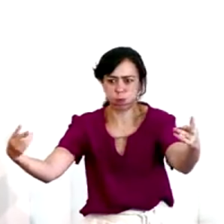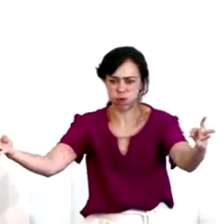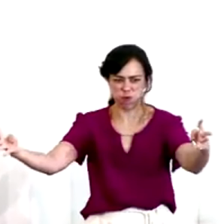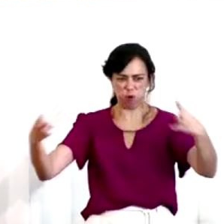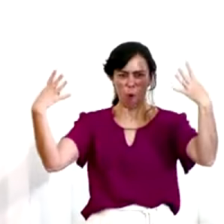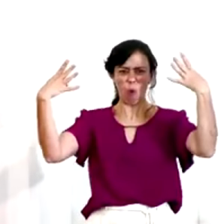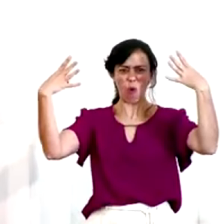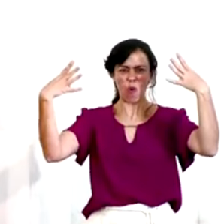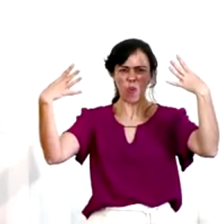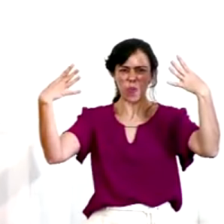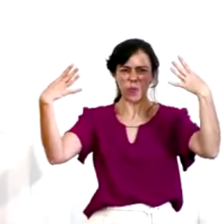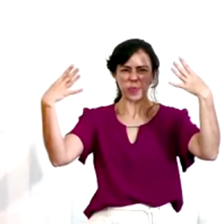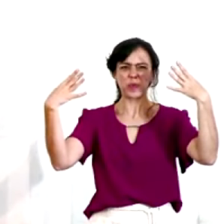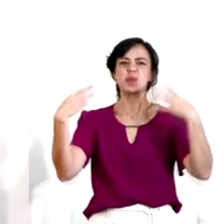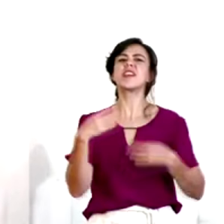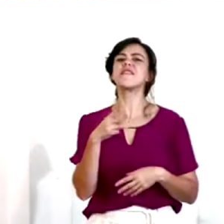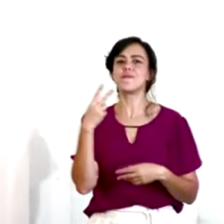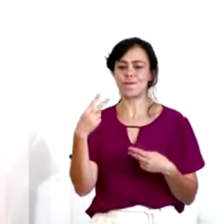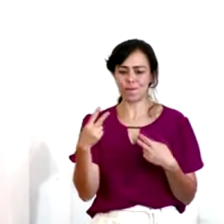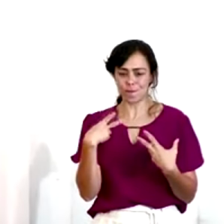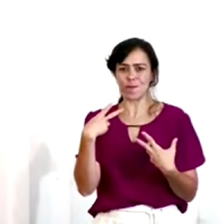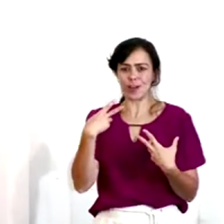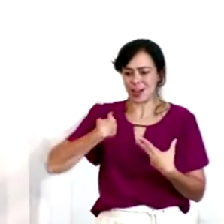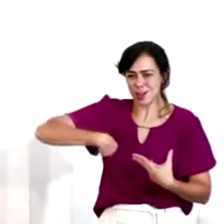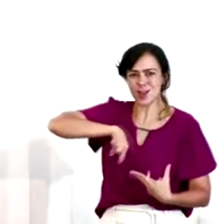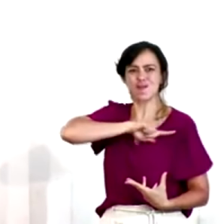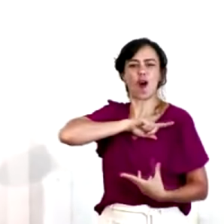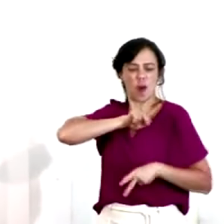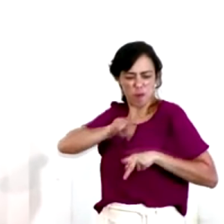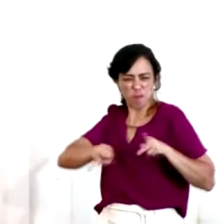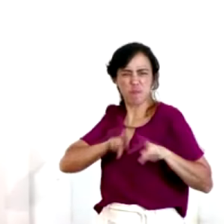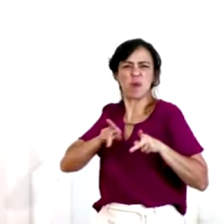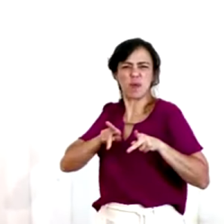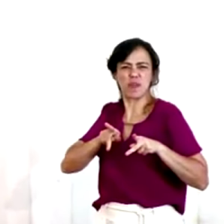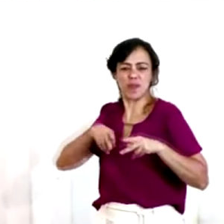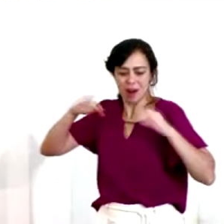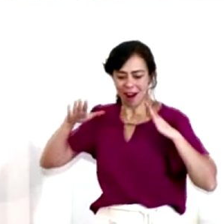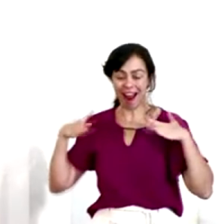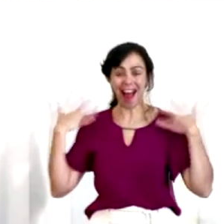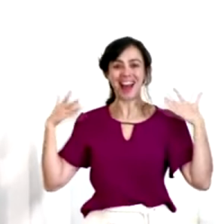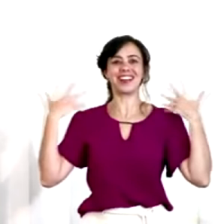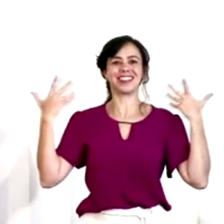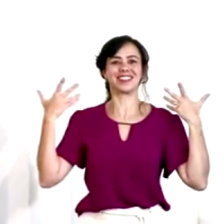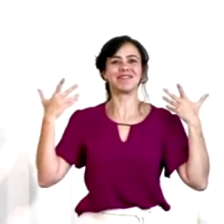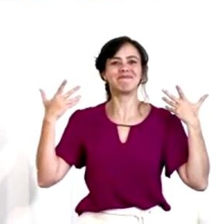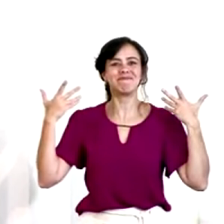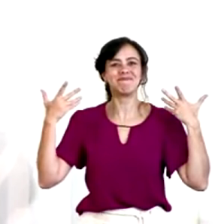Deus, restaurando a sorte e a vida do povo de Israel.